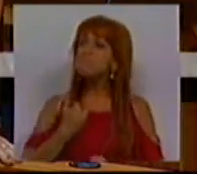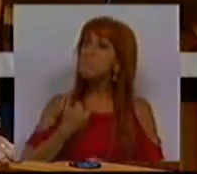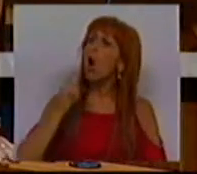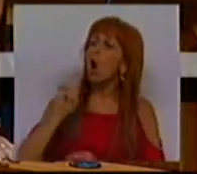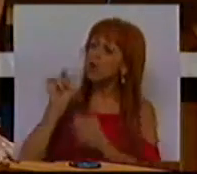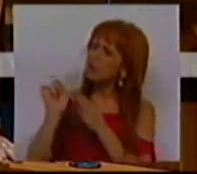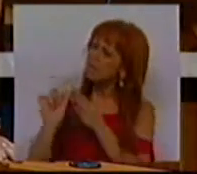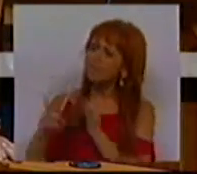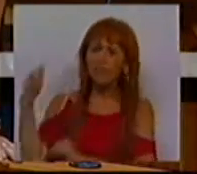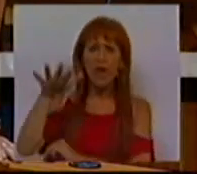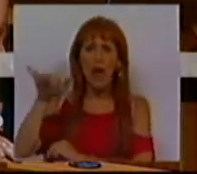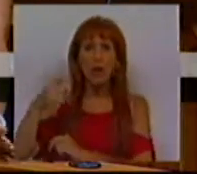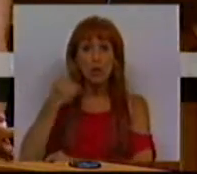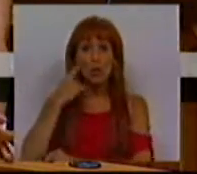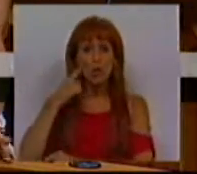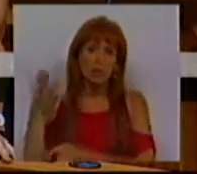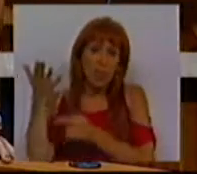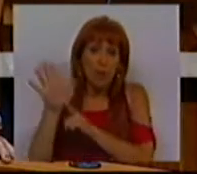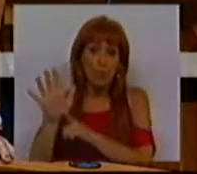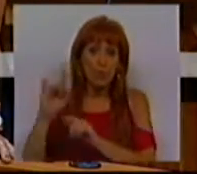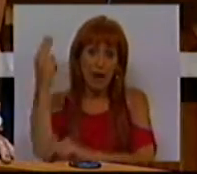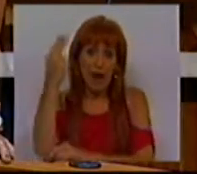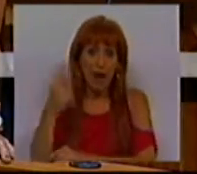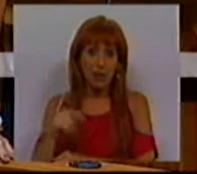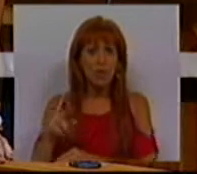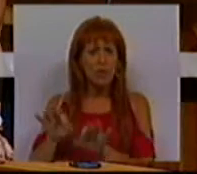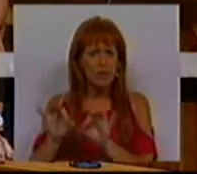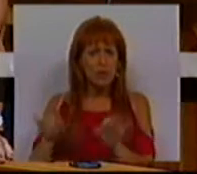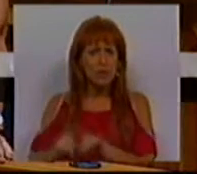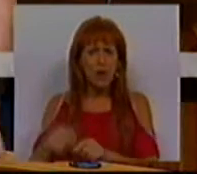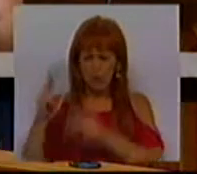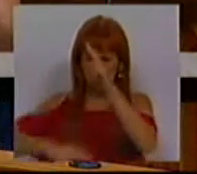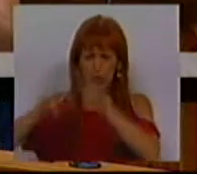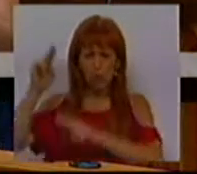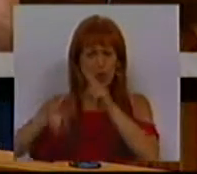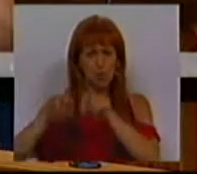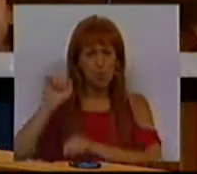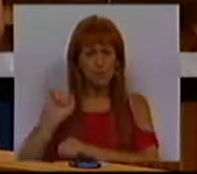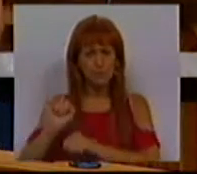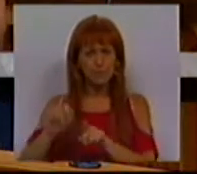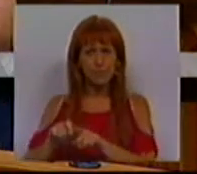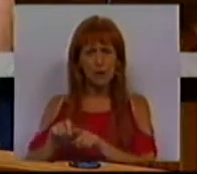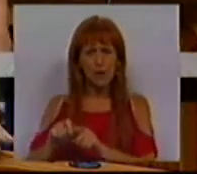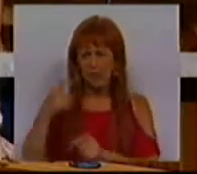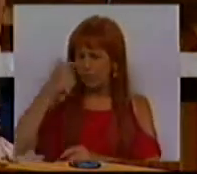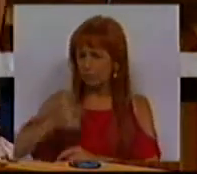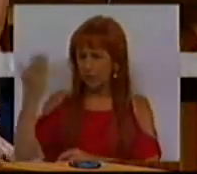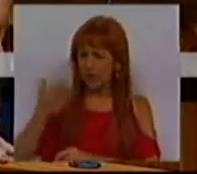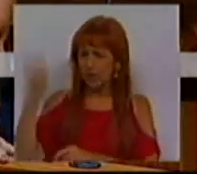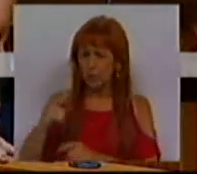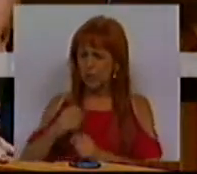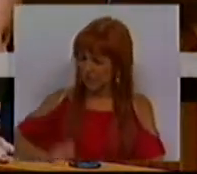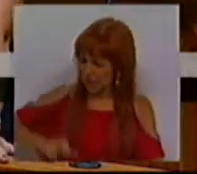identificou algumas áreas do conhecimento, nomeadamente as artes, como sendo construidoras da cidadania e